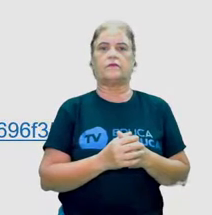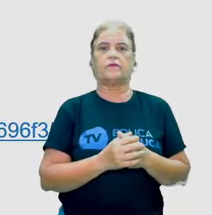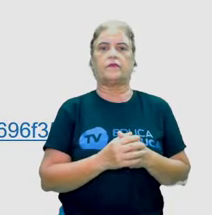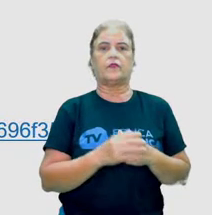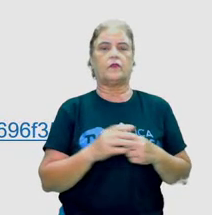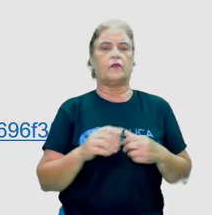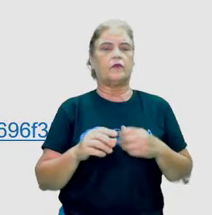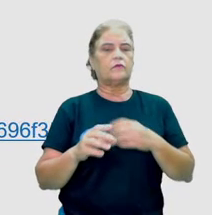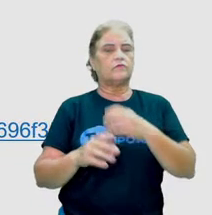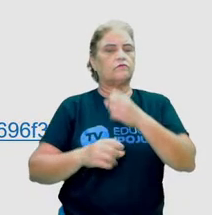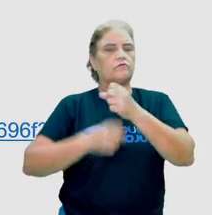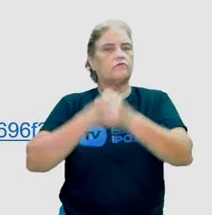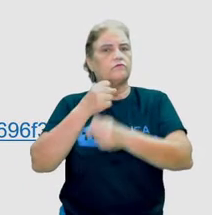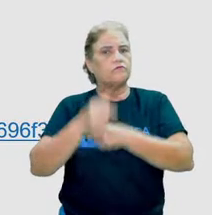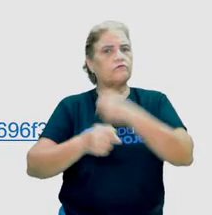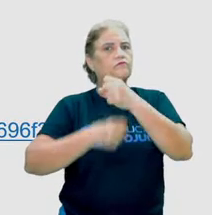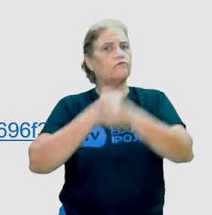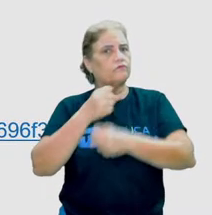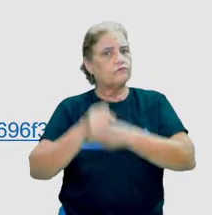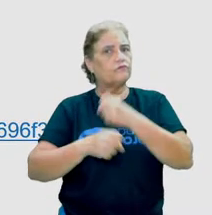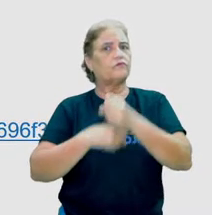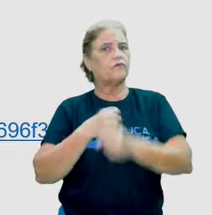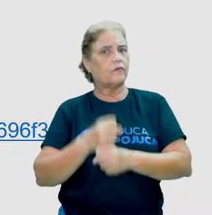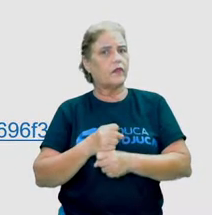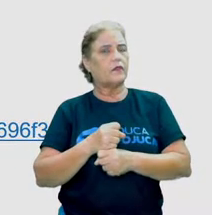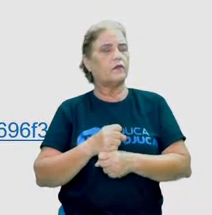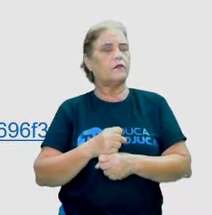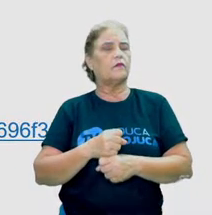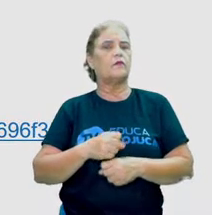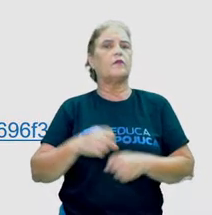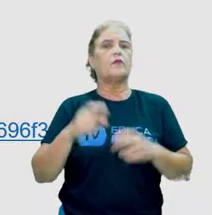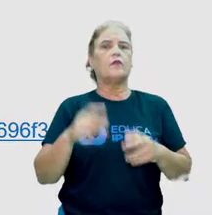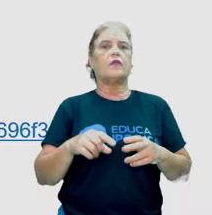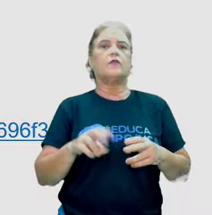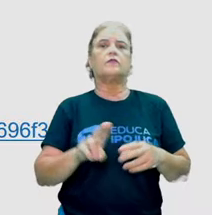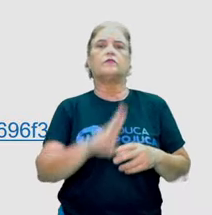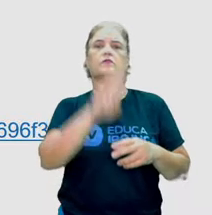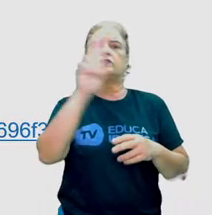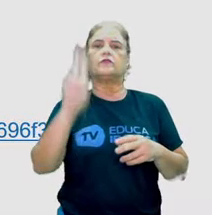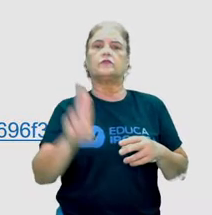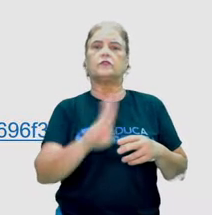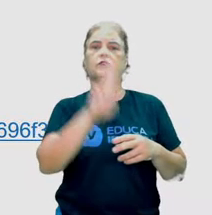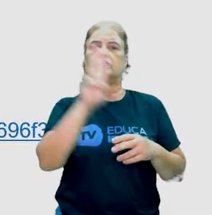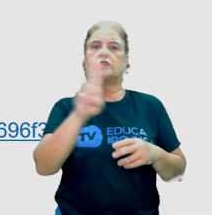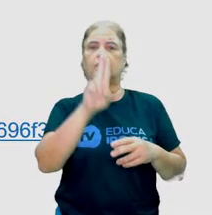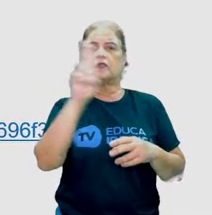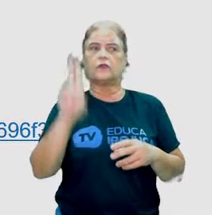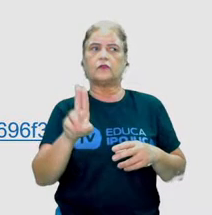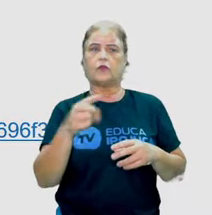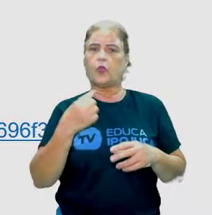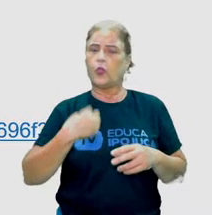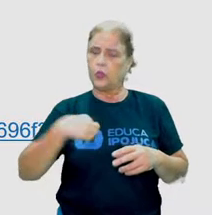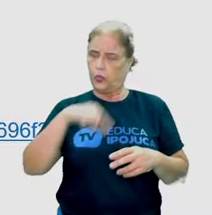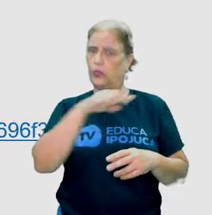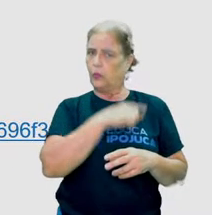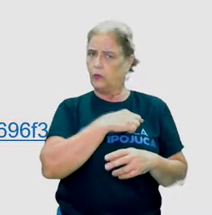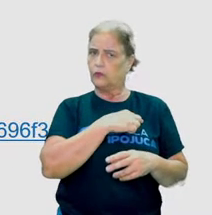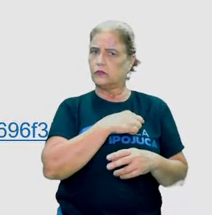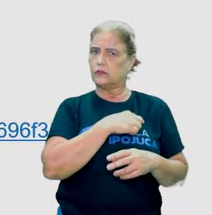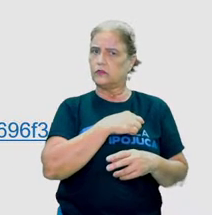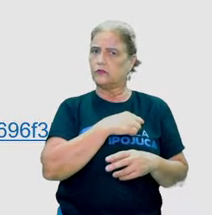Com o passar do tempo, eles também começaram a usar nós. É, isso